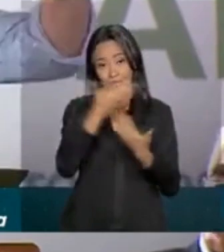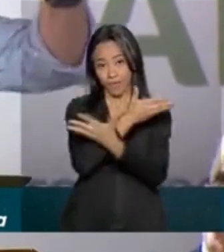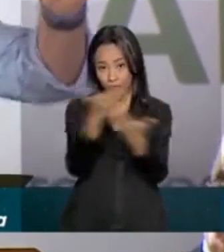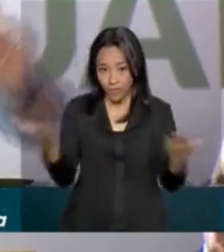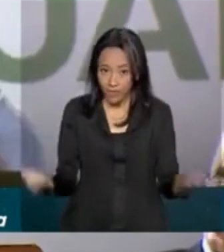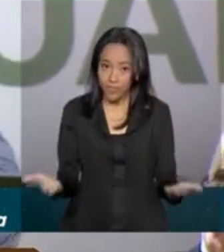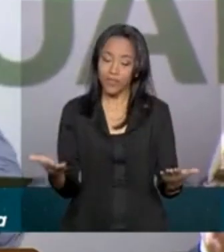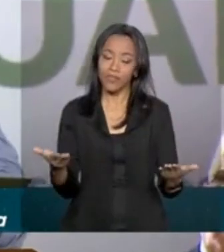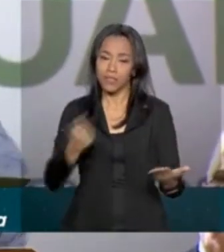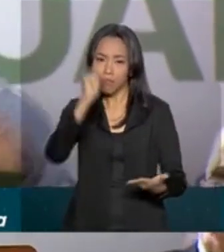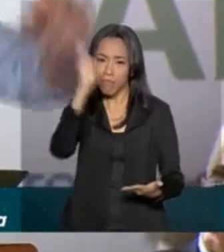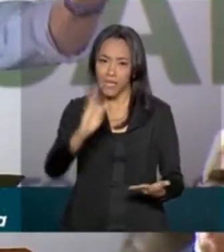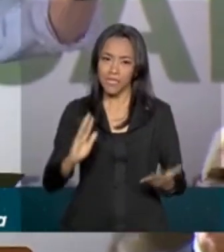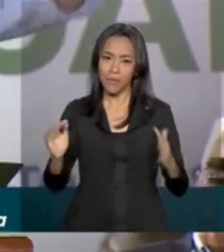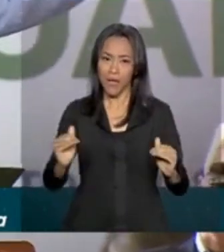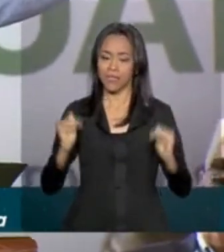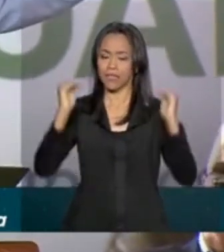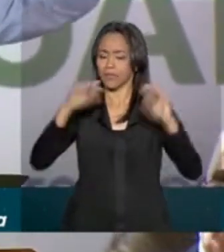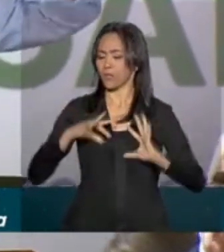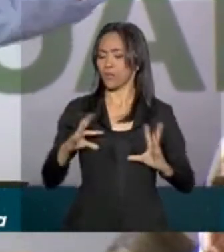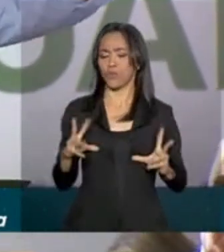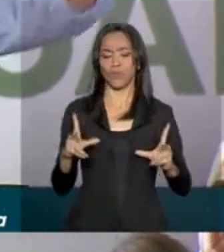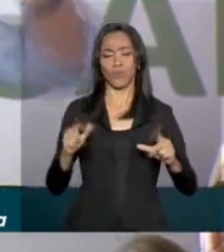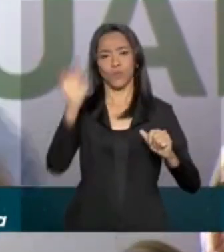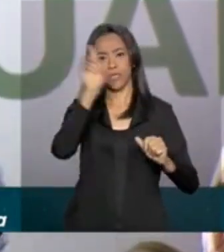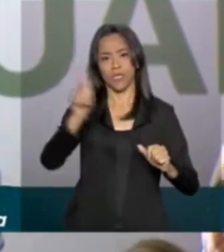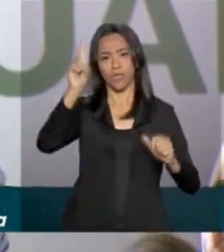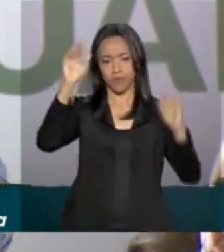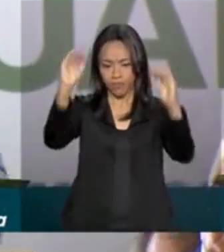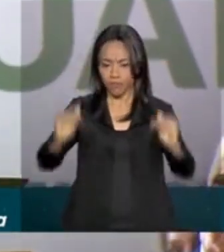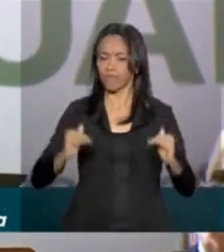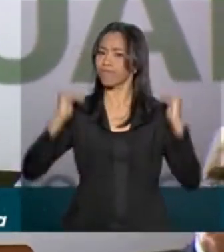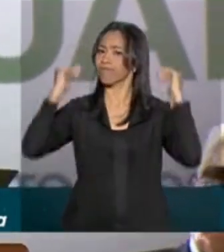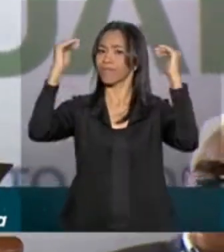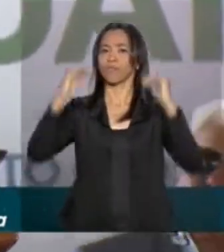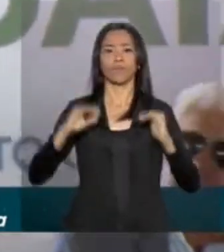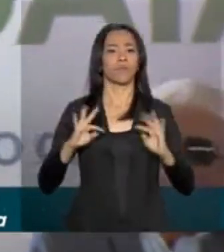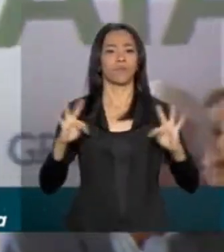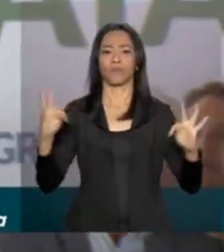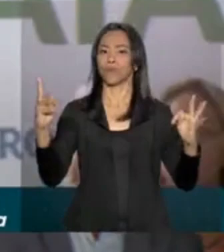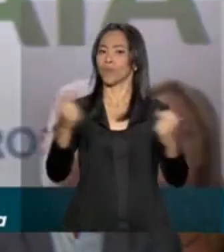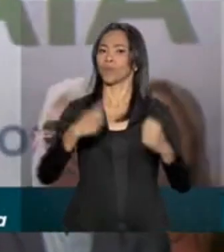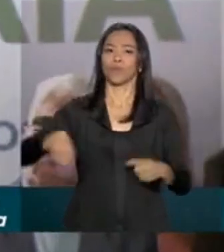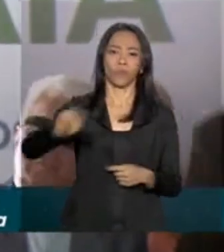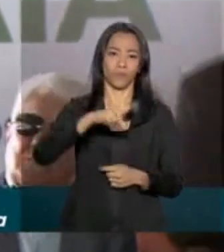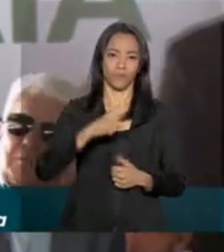a todos vocês. Brasil acima de tudo e Deus acima de todos.